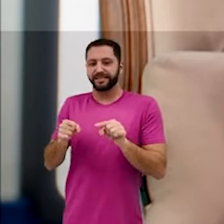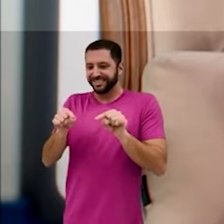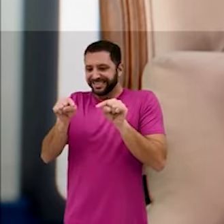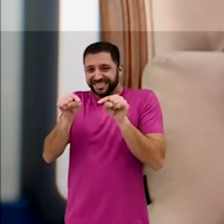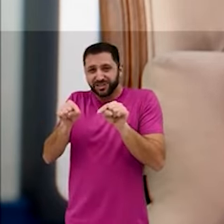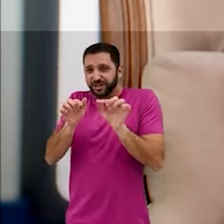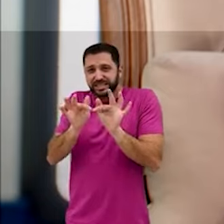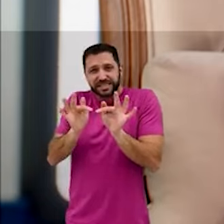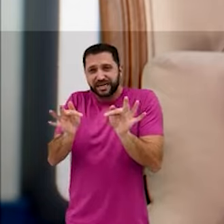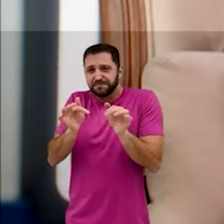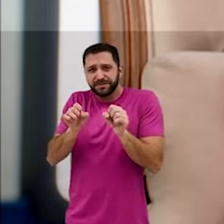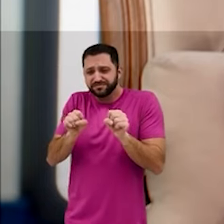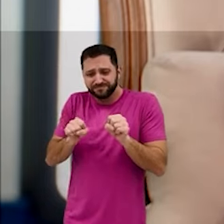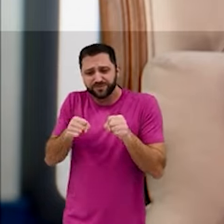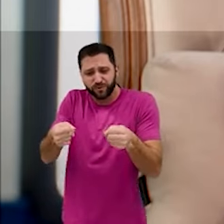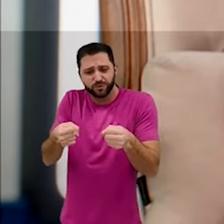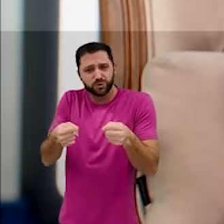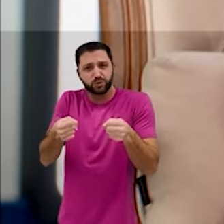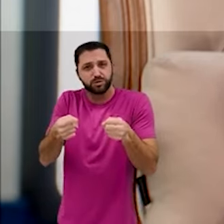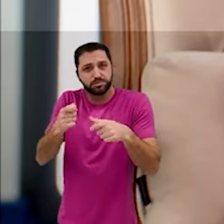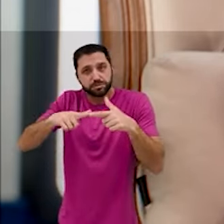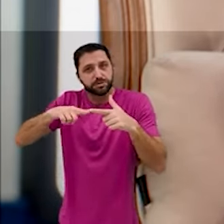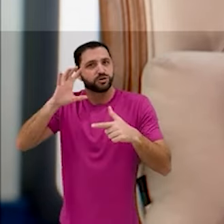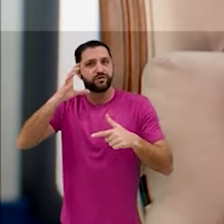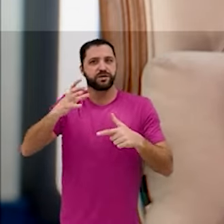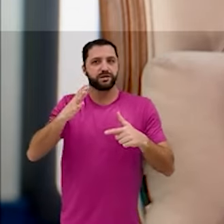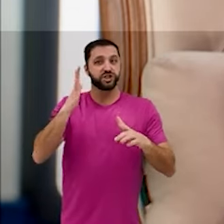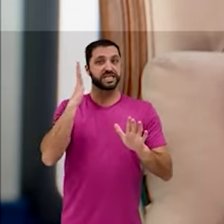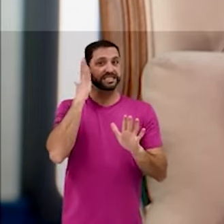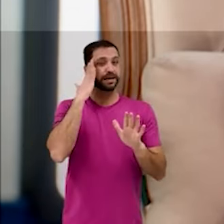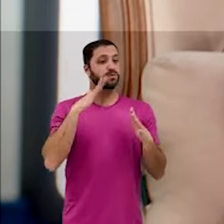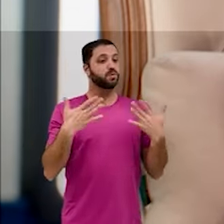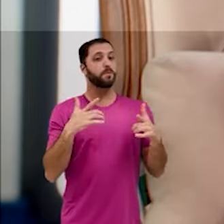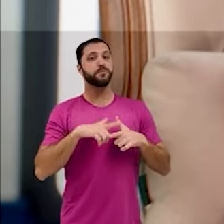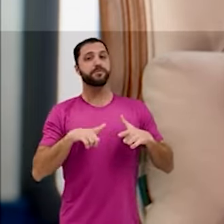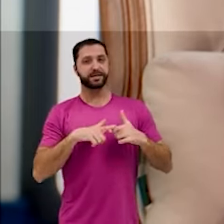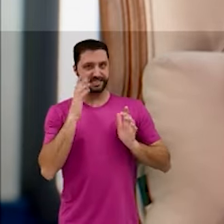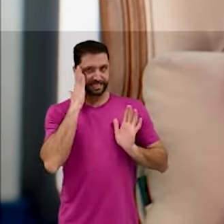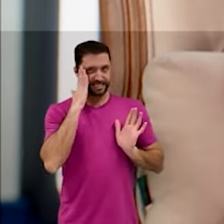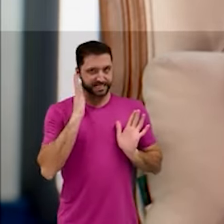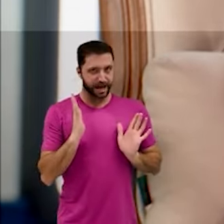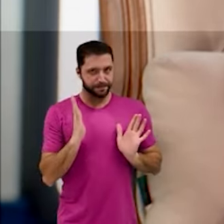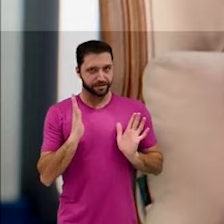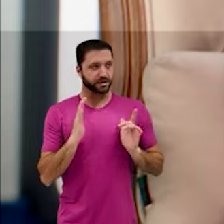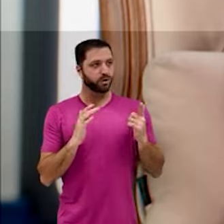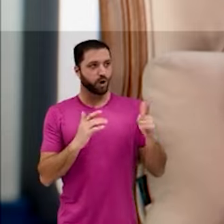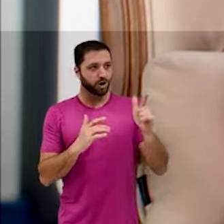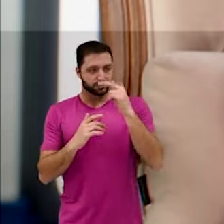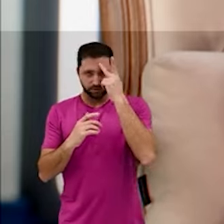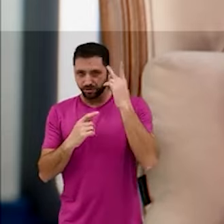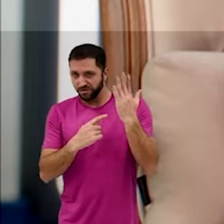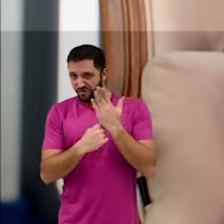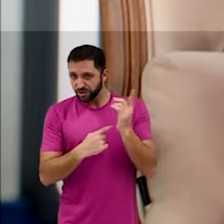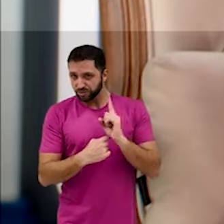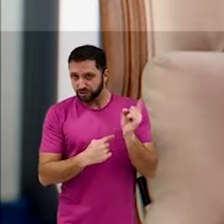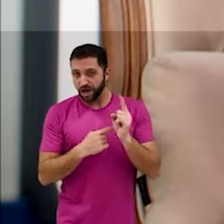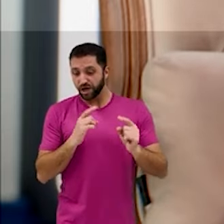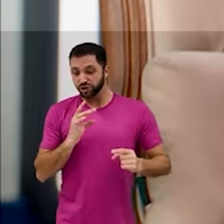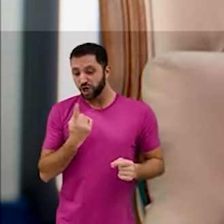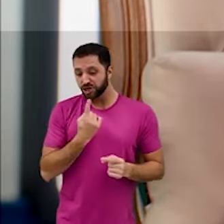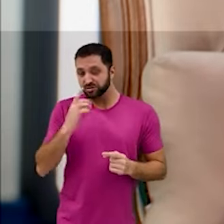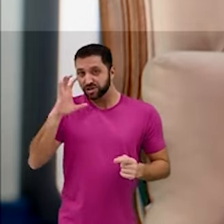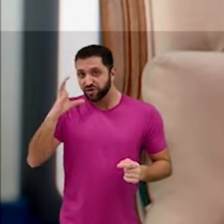já é o suficiente para você sair de onde você está. Saber o seu problema, entender que ele é seu e que ninguém vai resolver, já